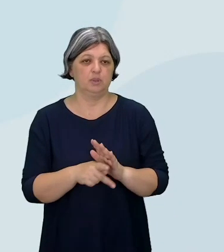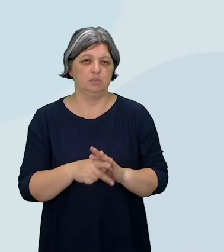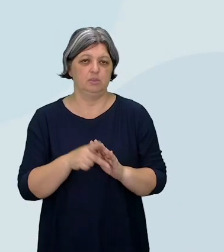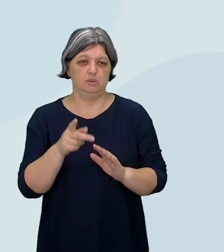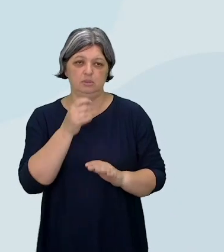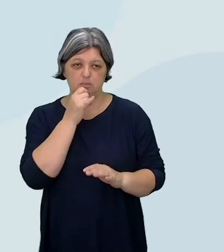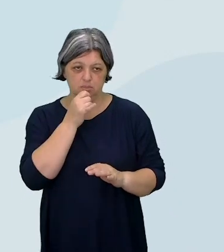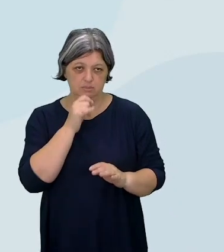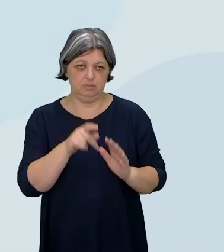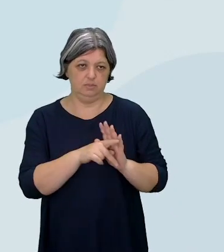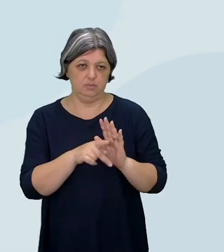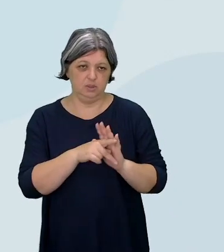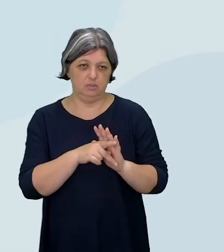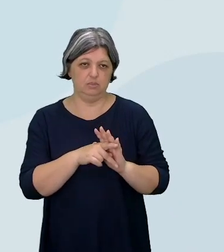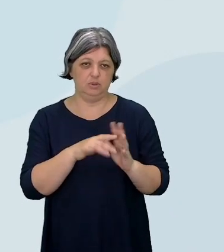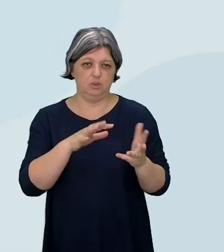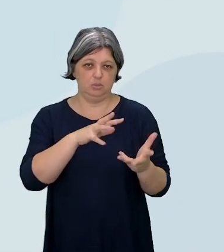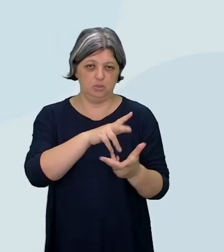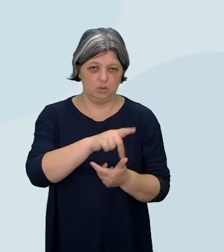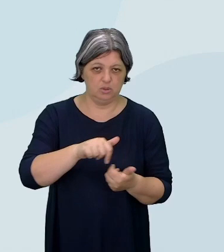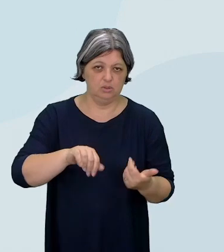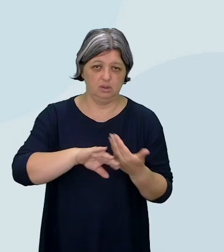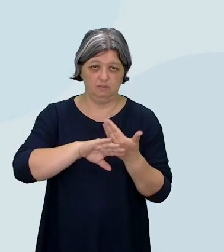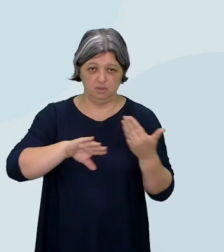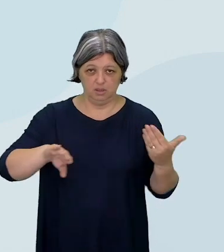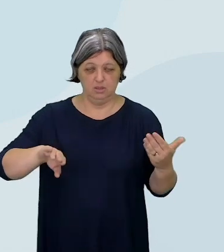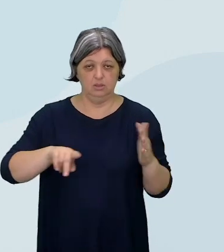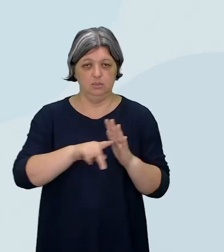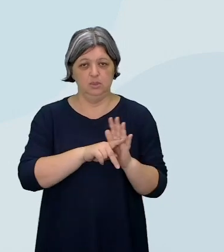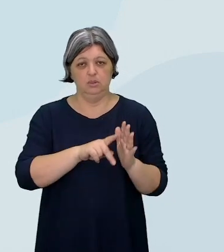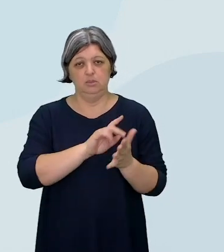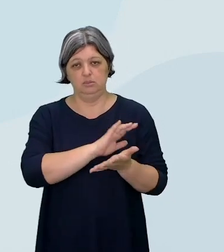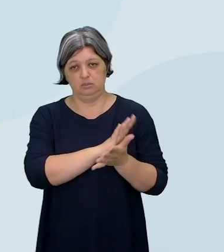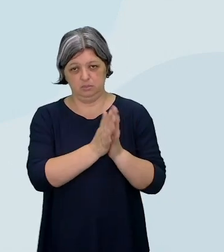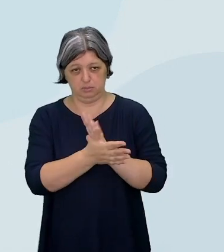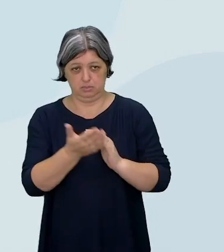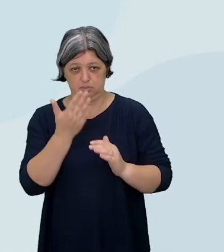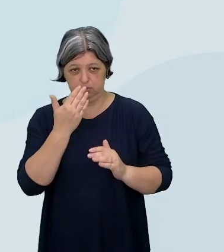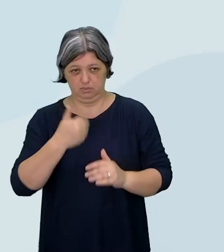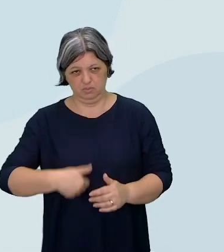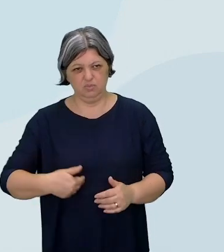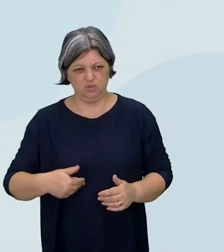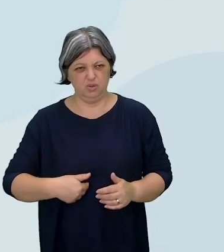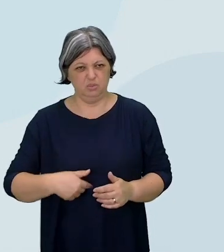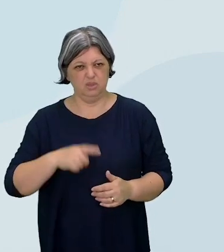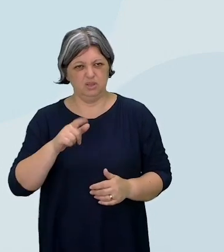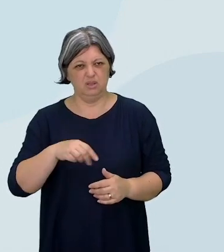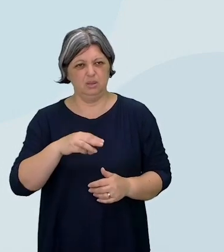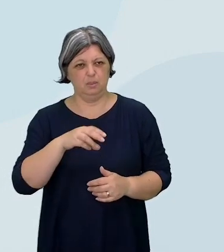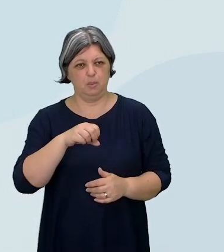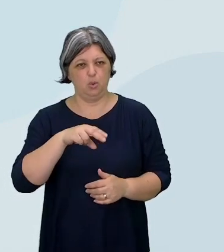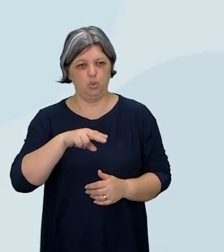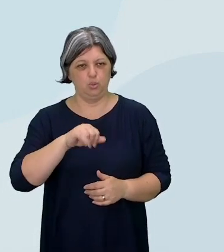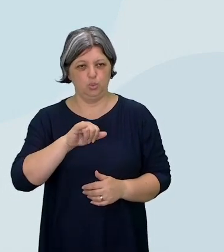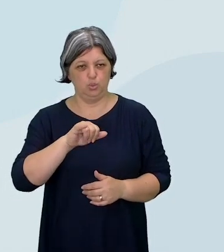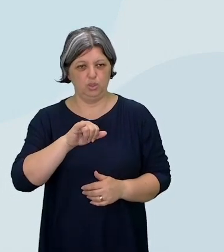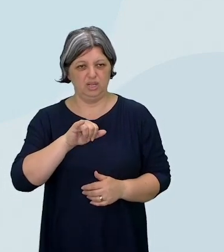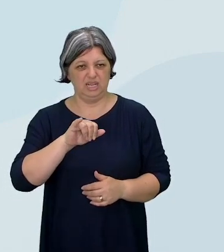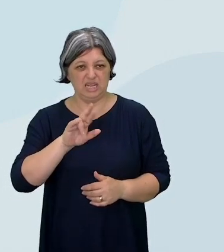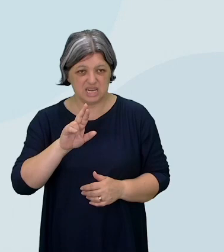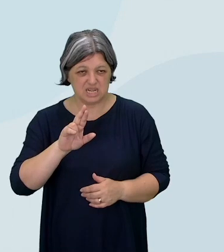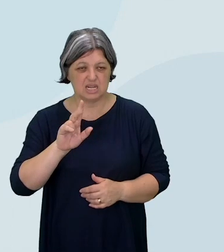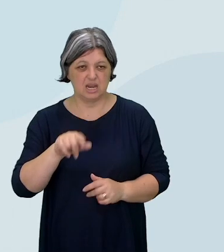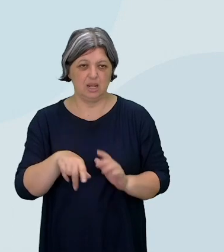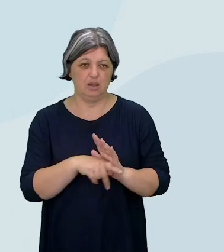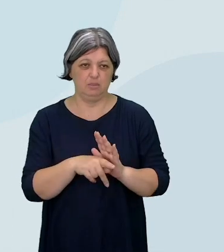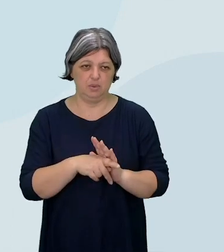Mundo se Afasta da Meta de Eliminar a Fome. Essa é do Munir, eu acho que é Gaed. Também é do Deutsche Welle. Essa já é uma